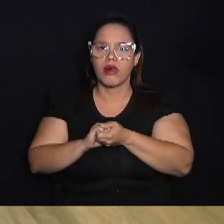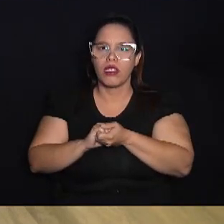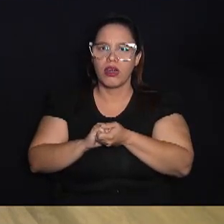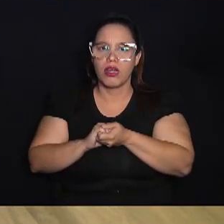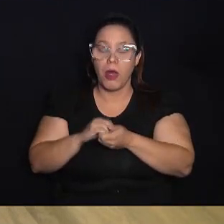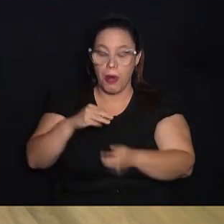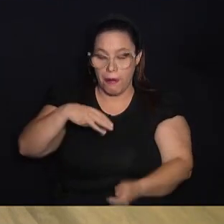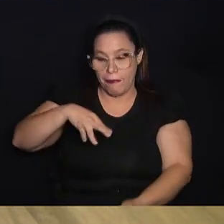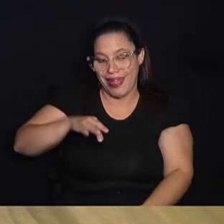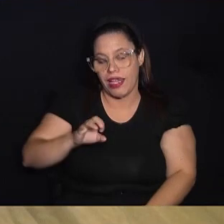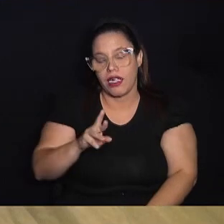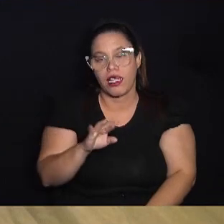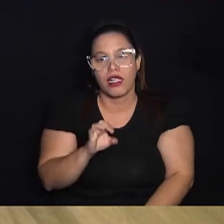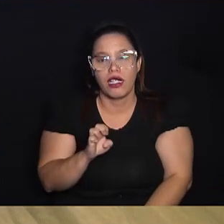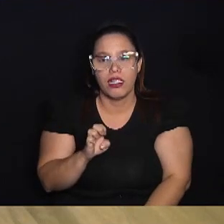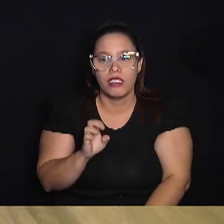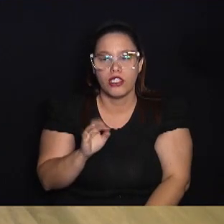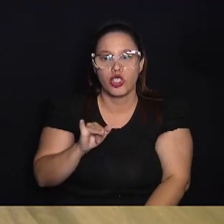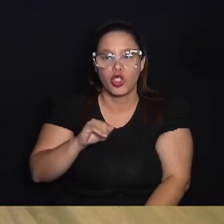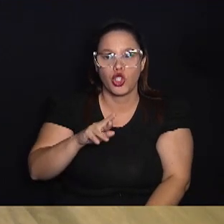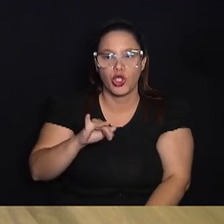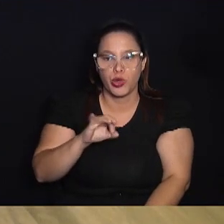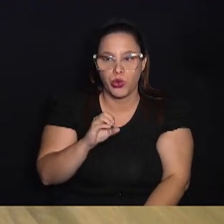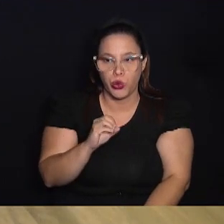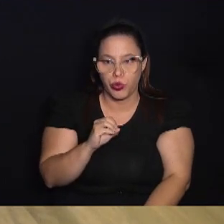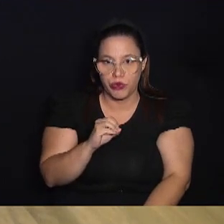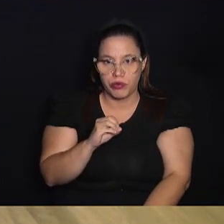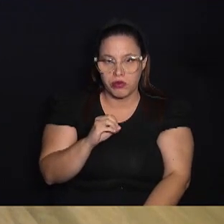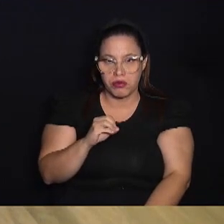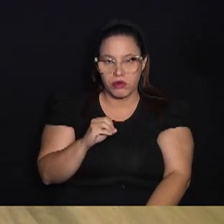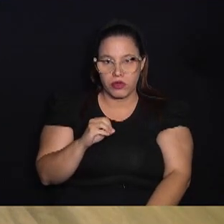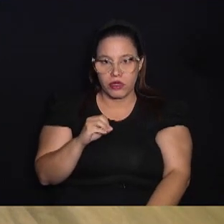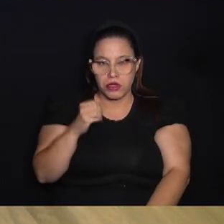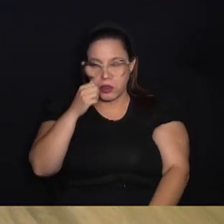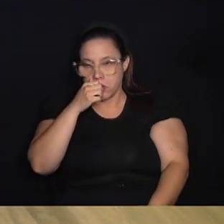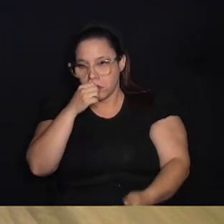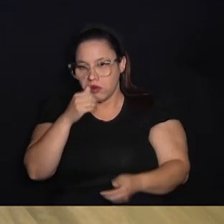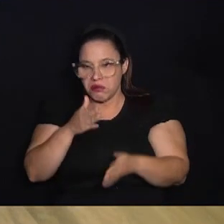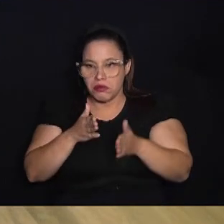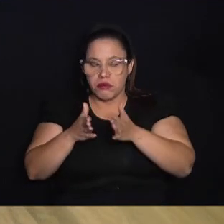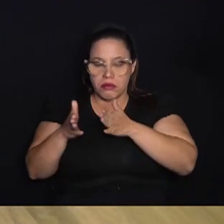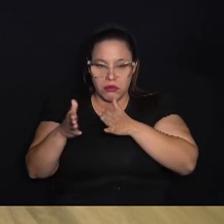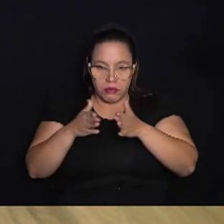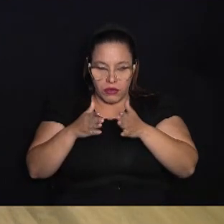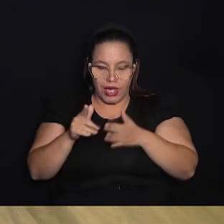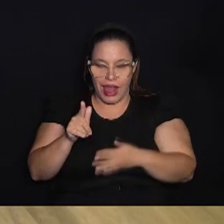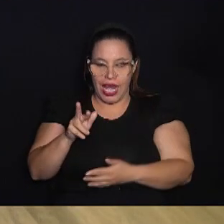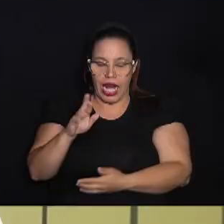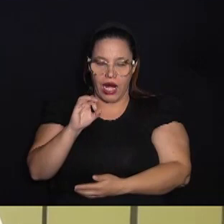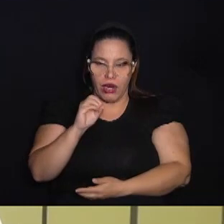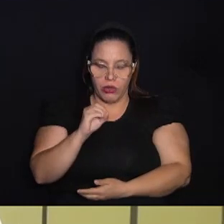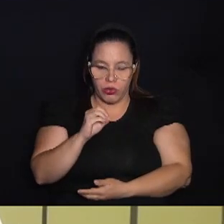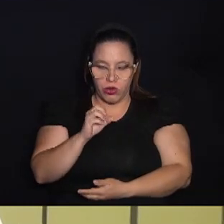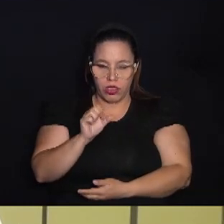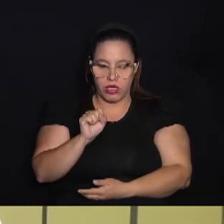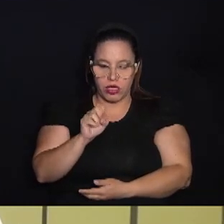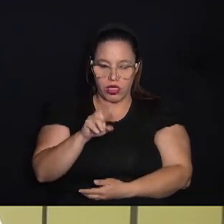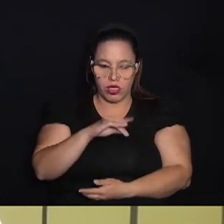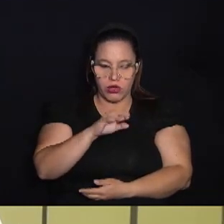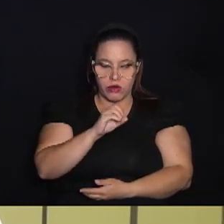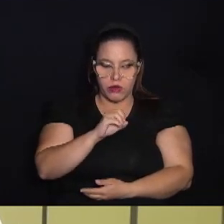mestre Tito mestre Tito o mestre Tito que nem a gente acabou de né passar pelo Largo São Benedito Ele foi